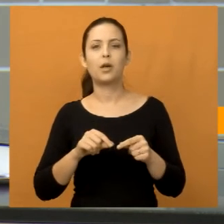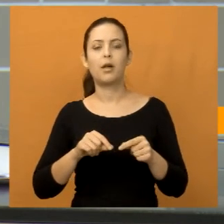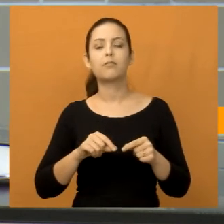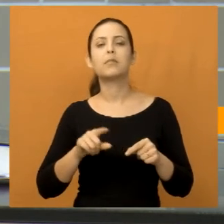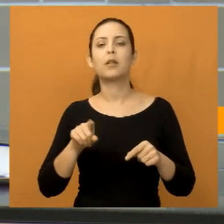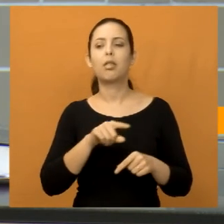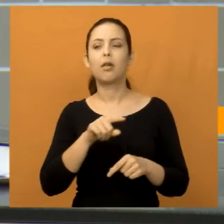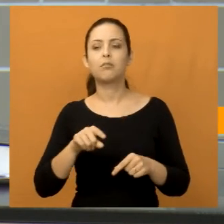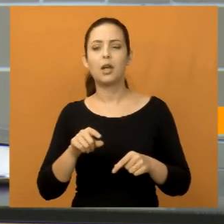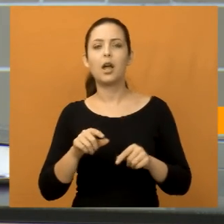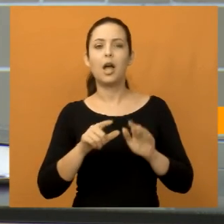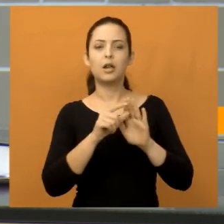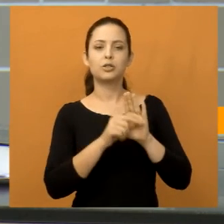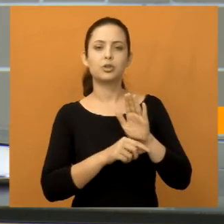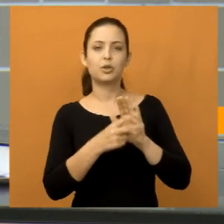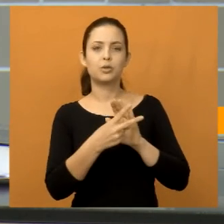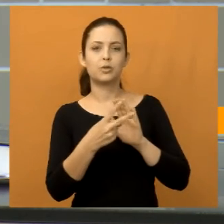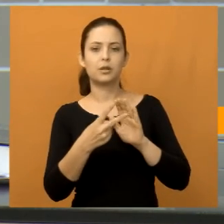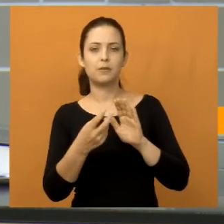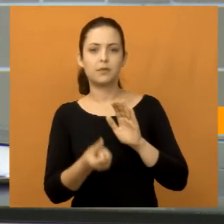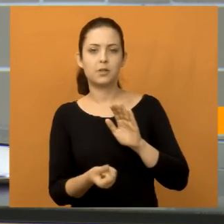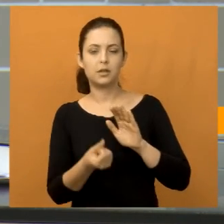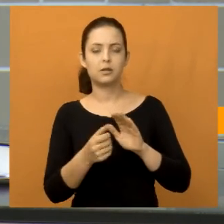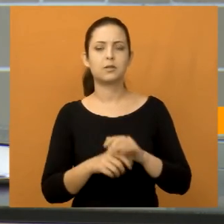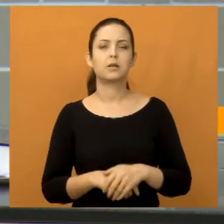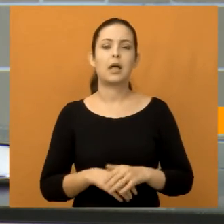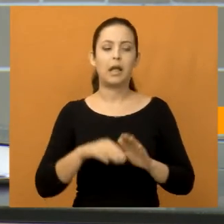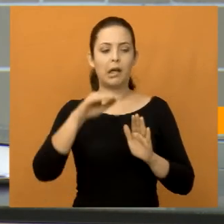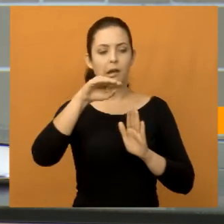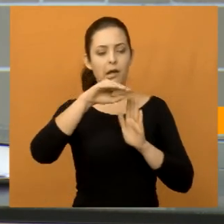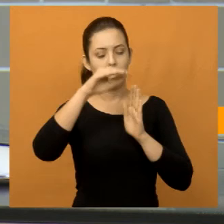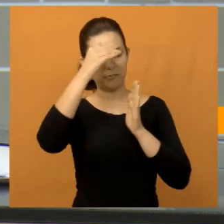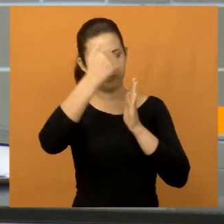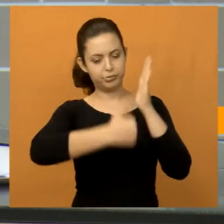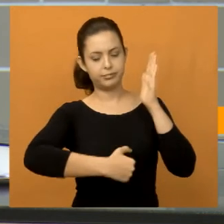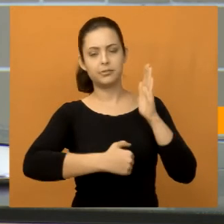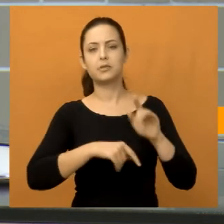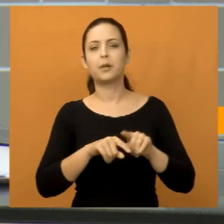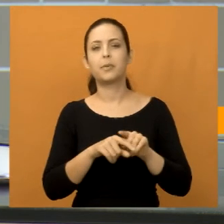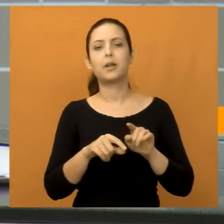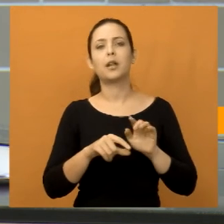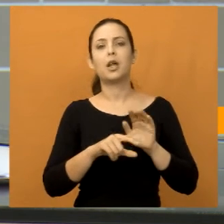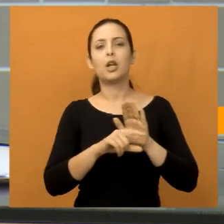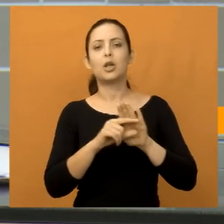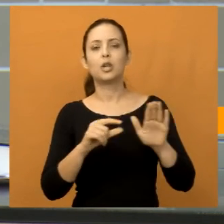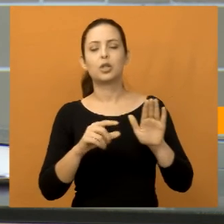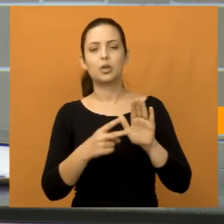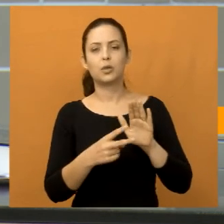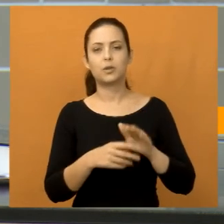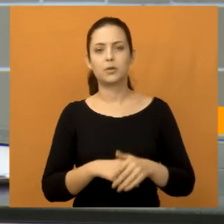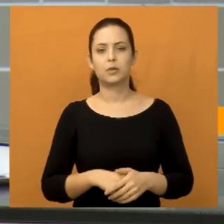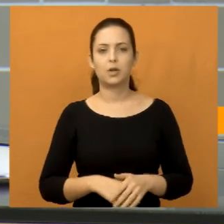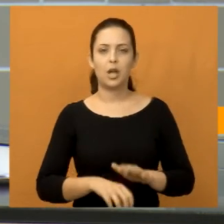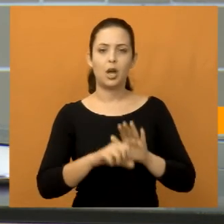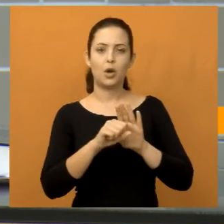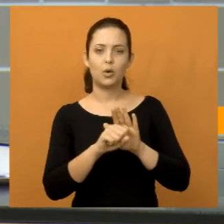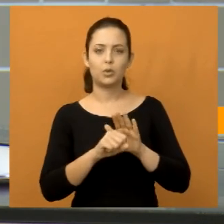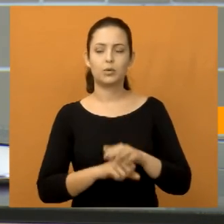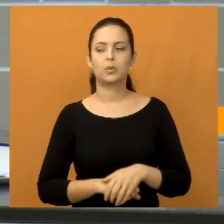ao disposto no artigo 226, incisos 2,